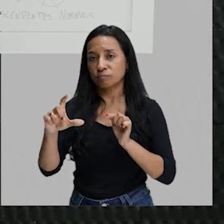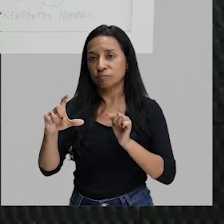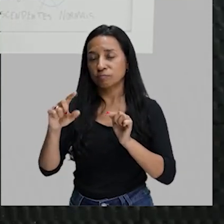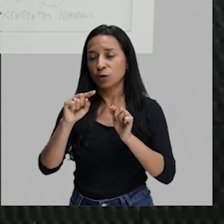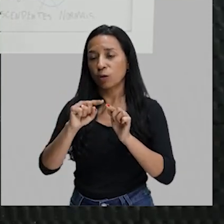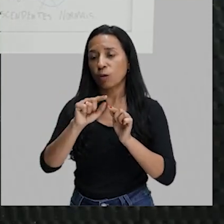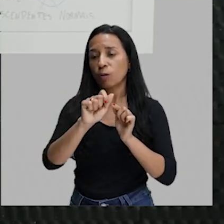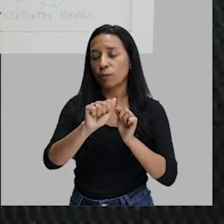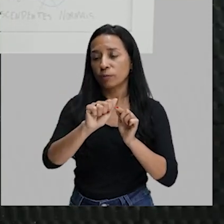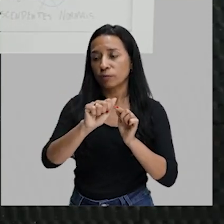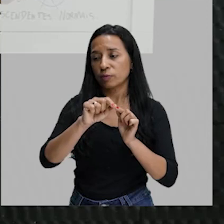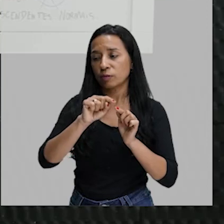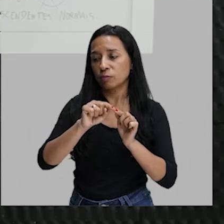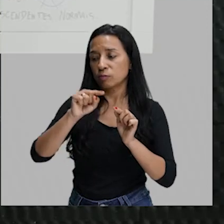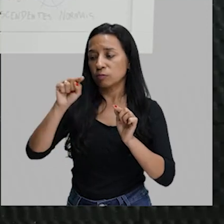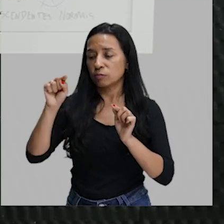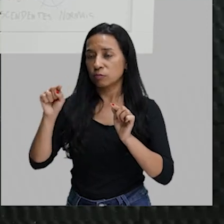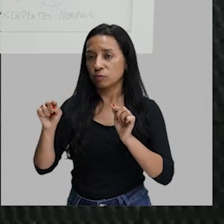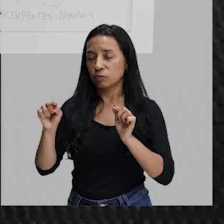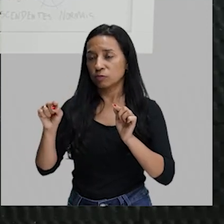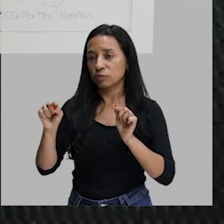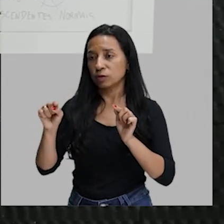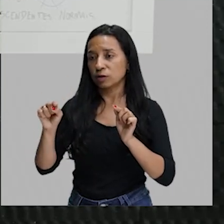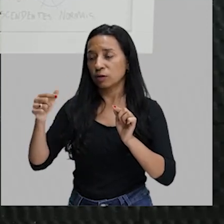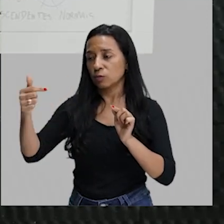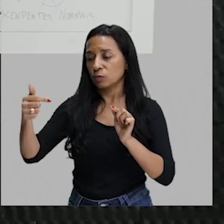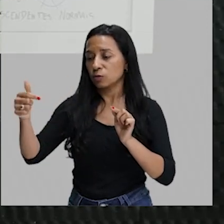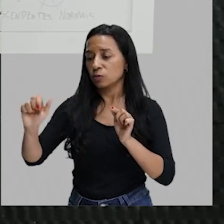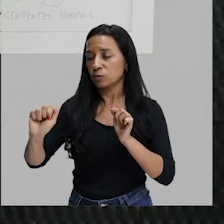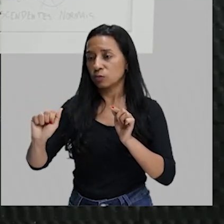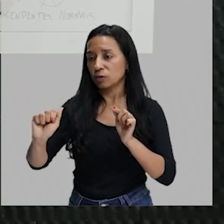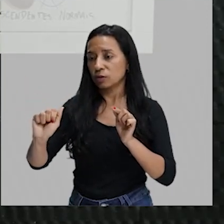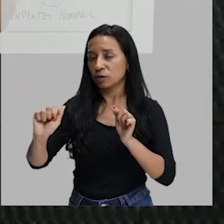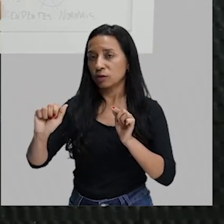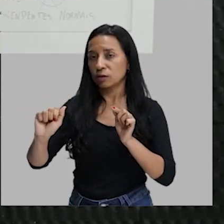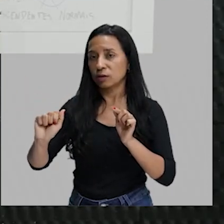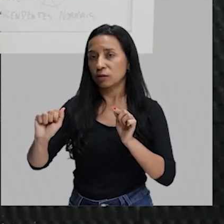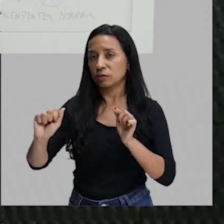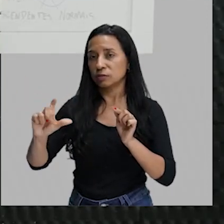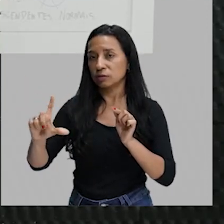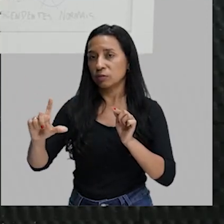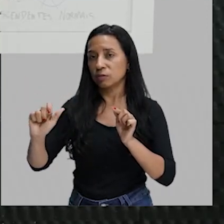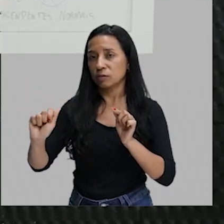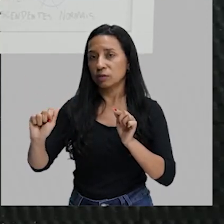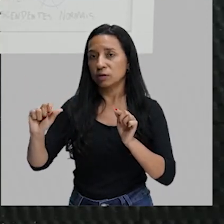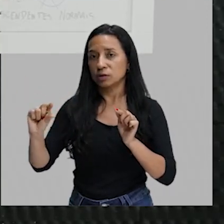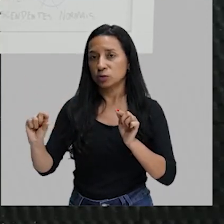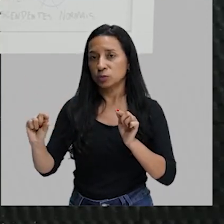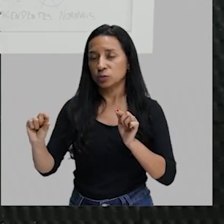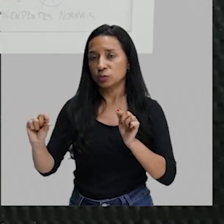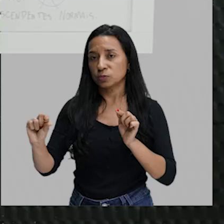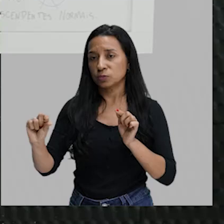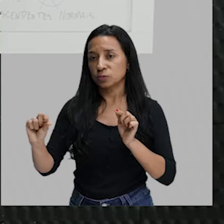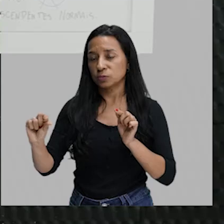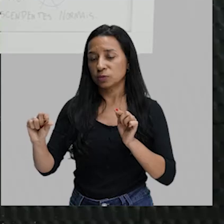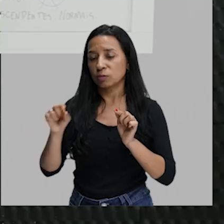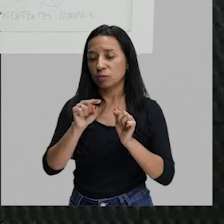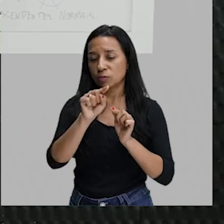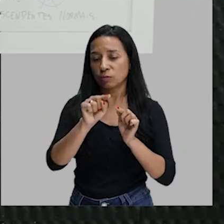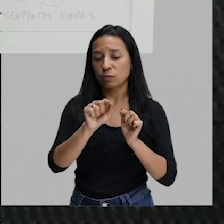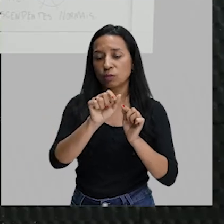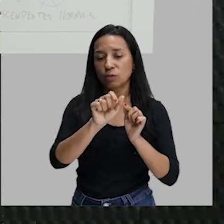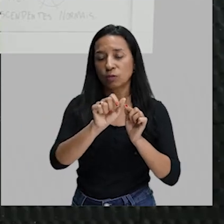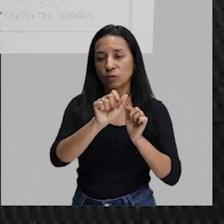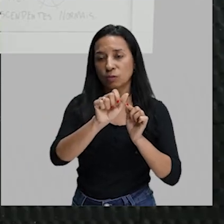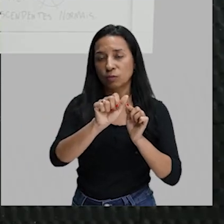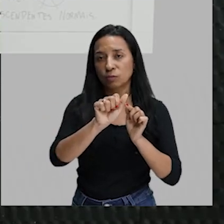com quem? Com esse segundo A. Vai ficar azão, azinho. Agora eu vou pegar o segundo A, que é esse